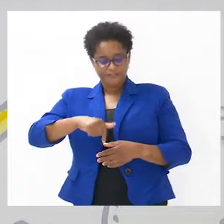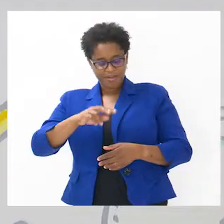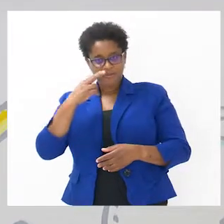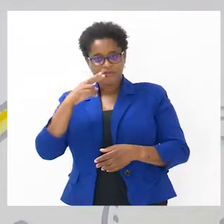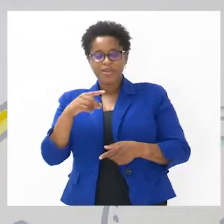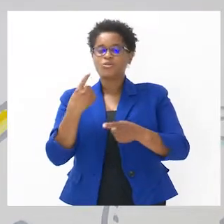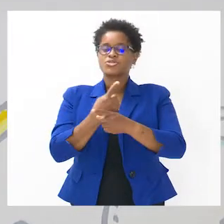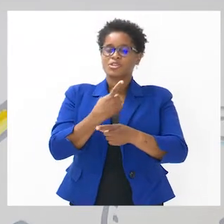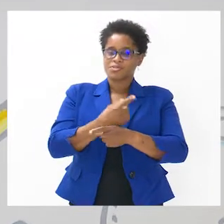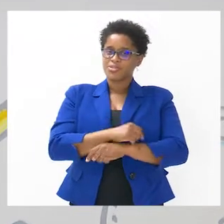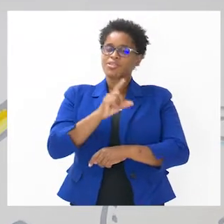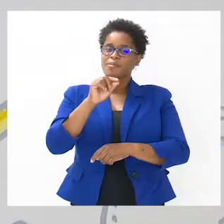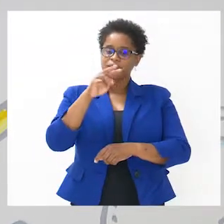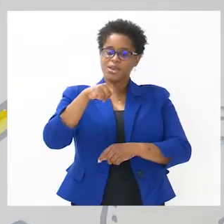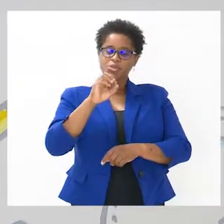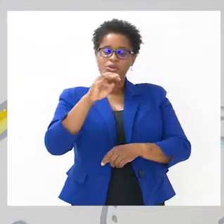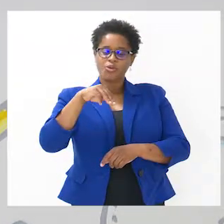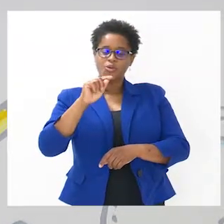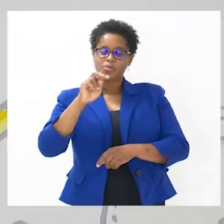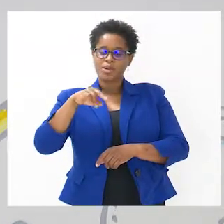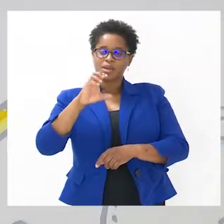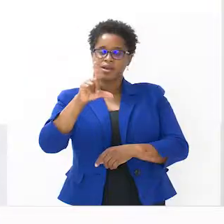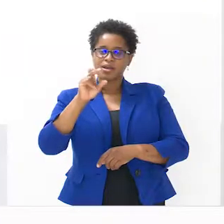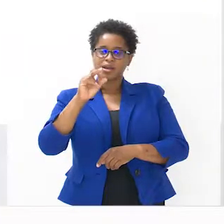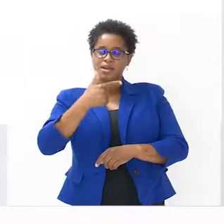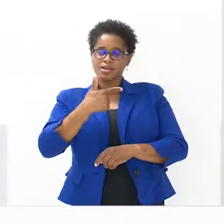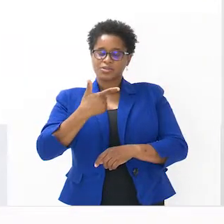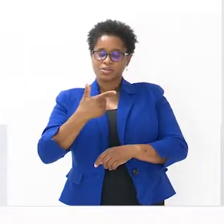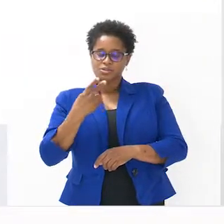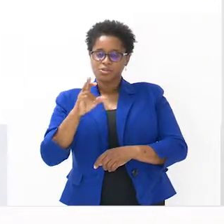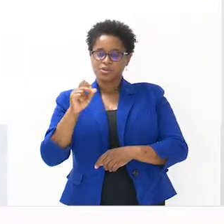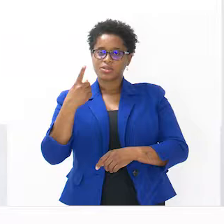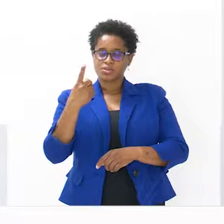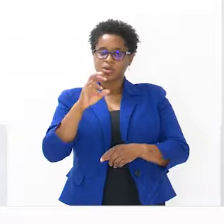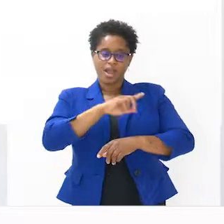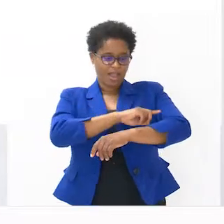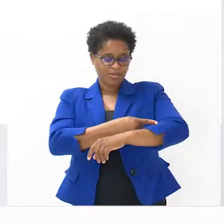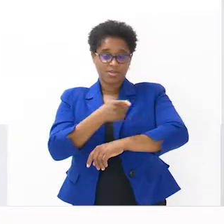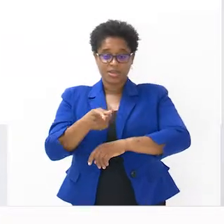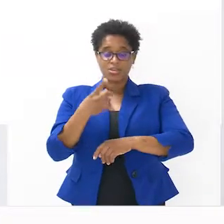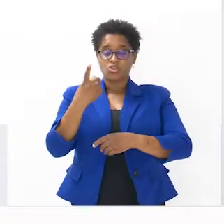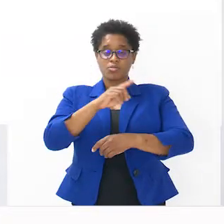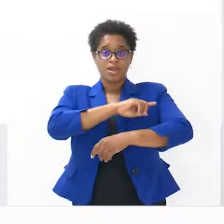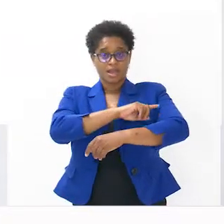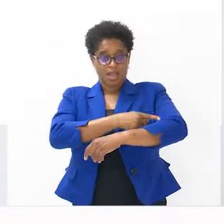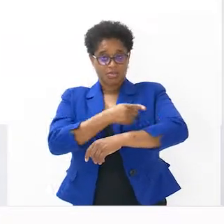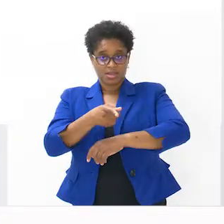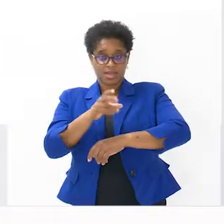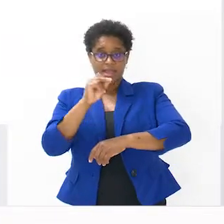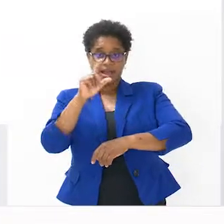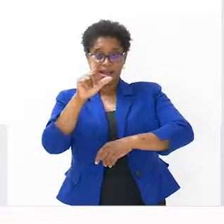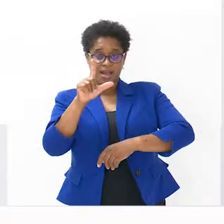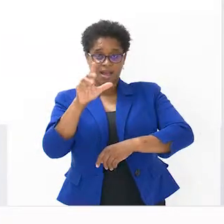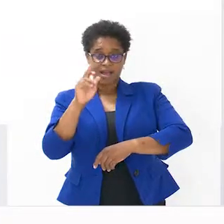os elementos e nomenclatura de um ângulo. Temos aqui um ângulo alfa, que é uma letra grega, não